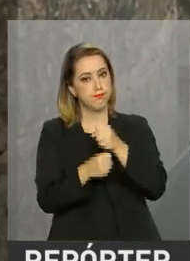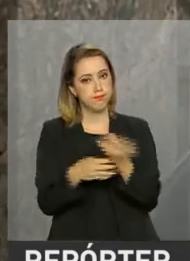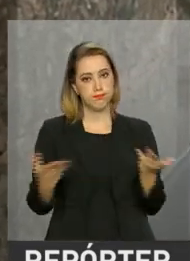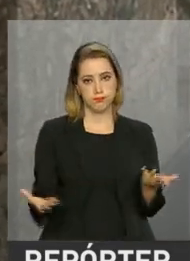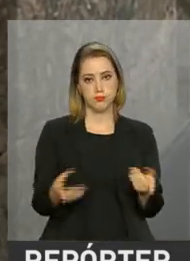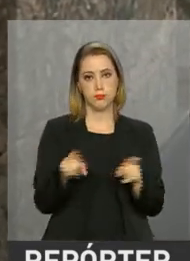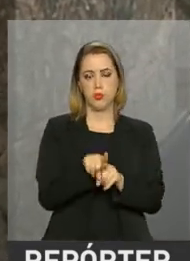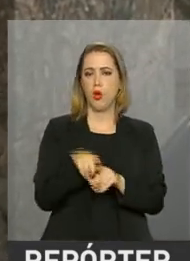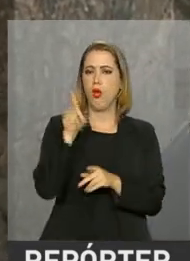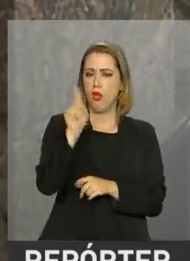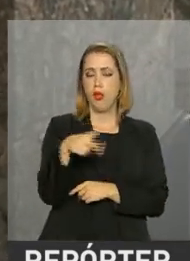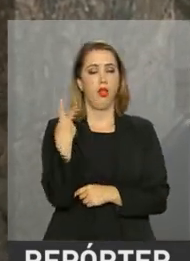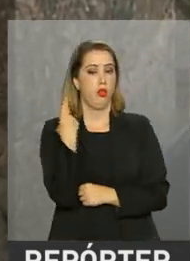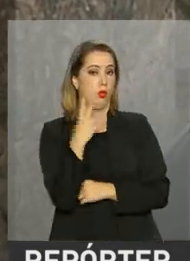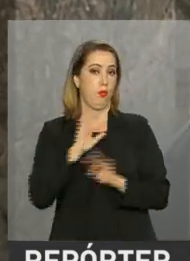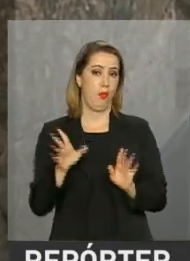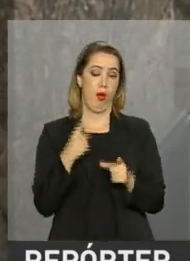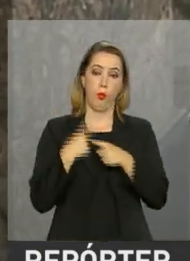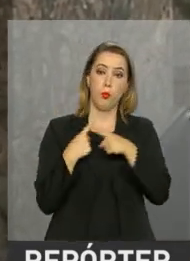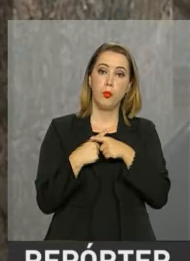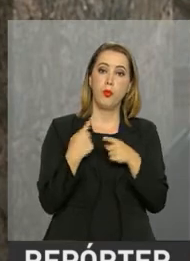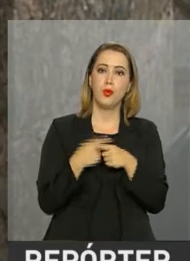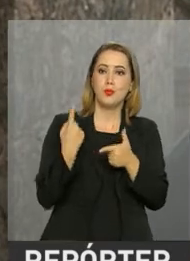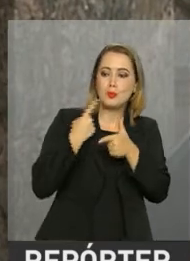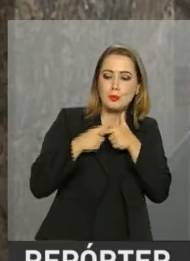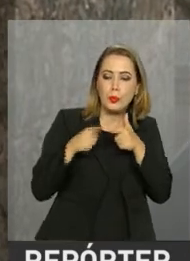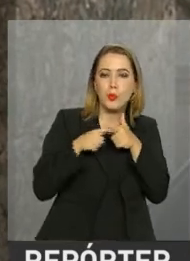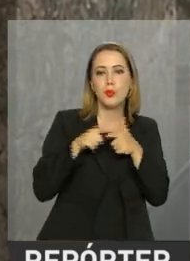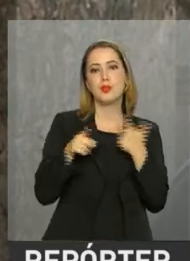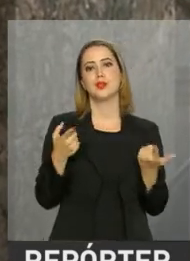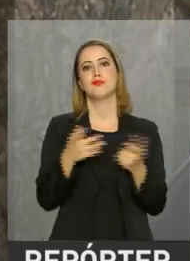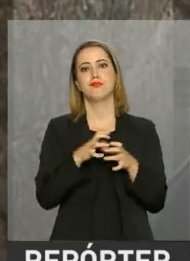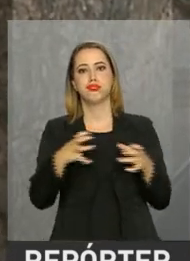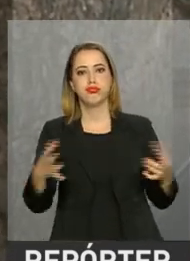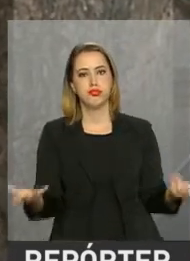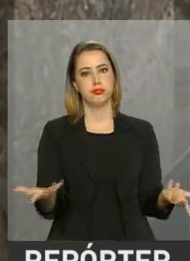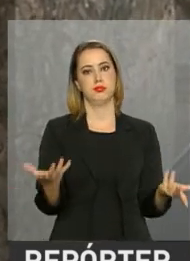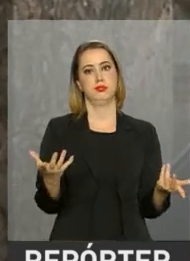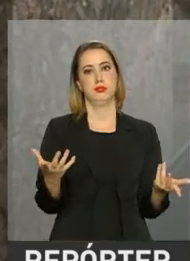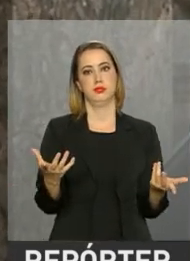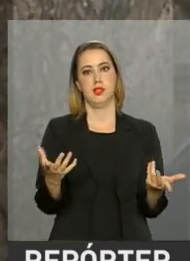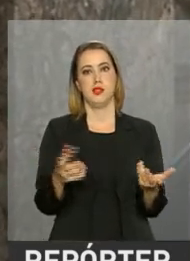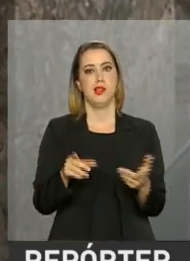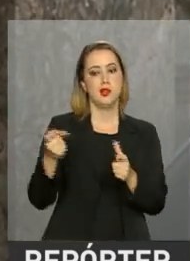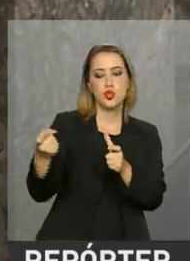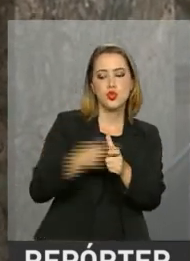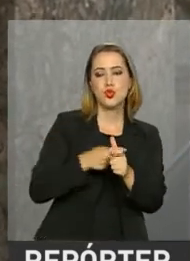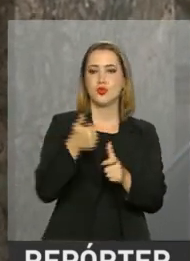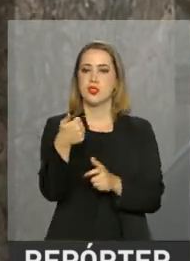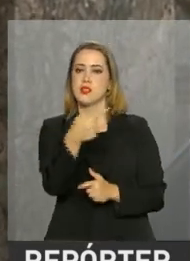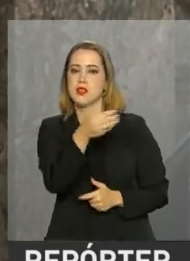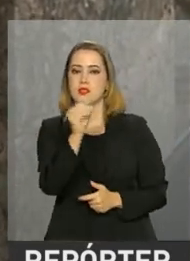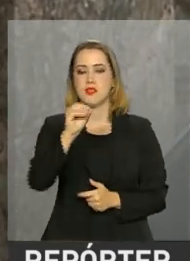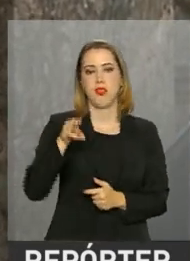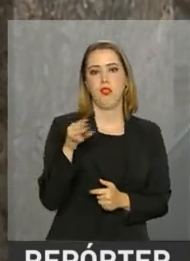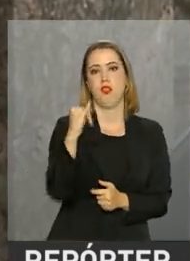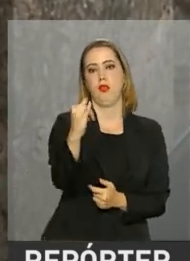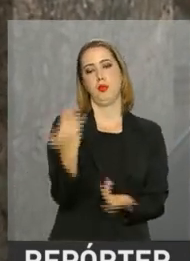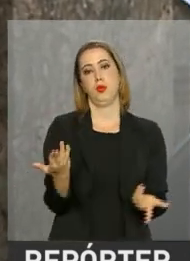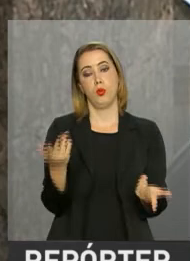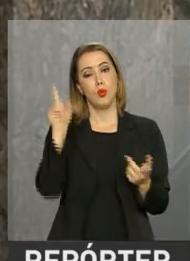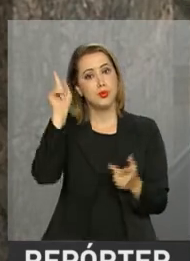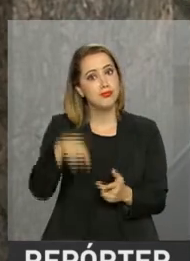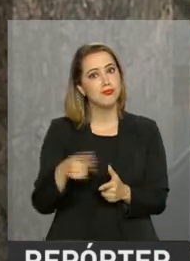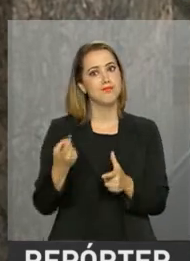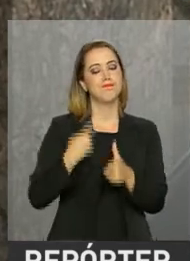exatamente porque porque a crise que nós herdamos enorme défice por 170 milhões uma recessão que a maior